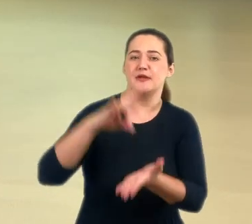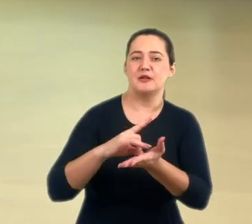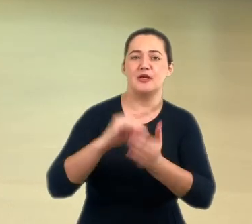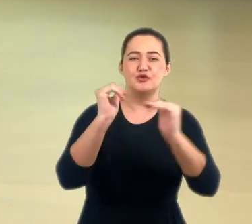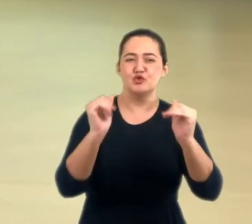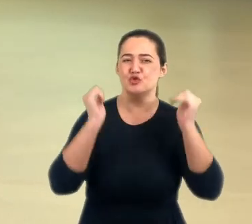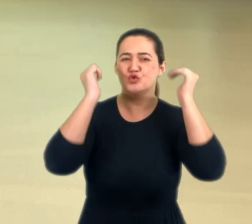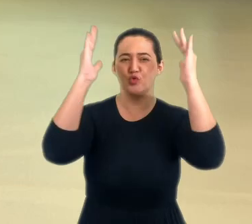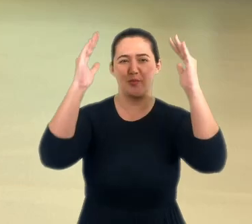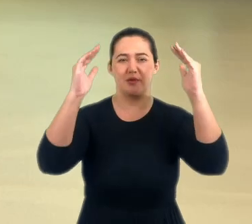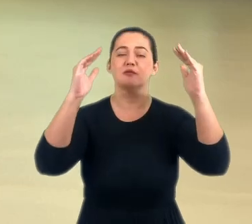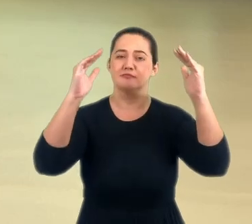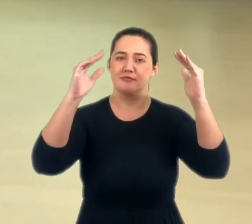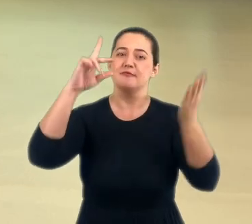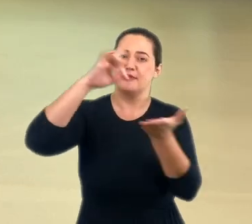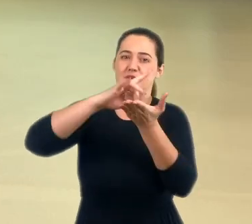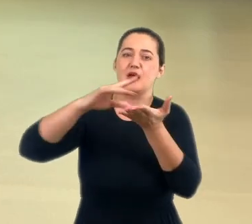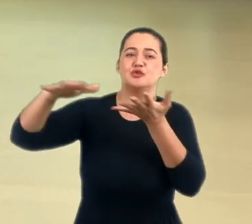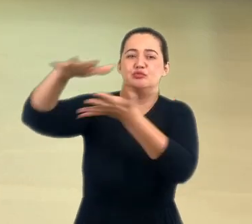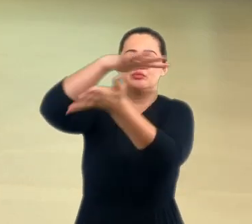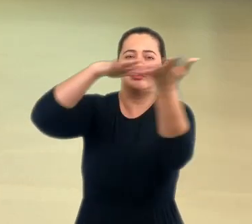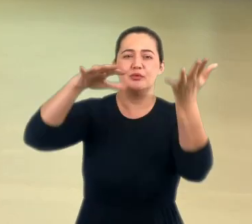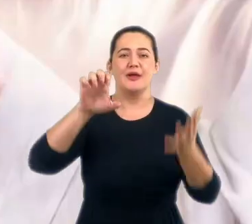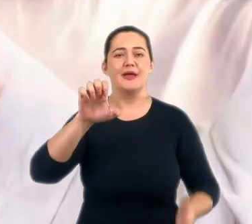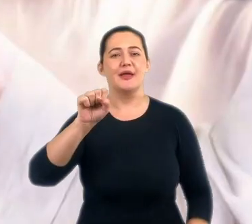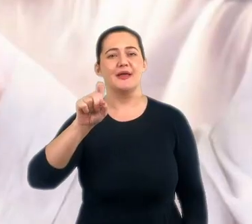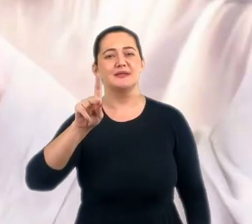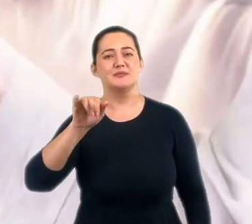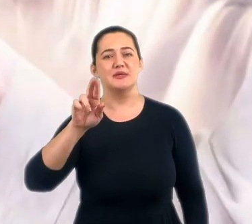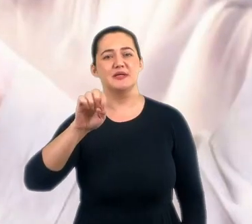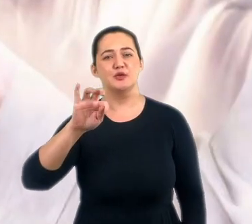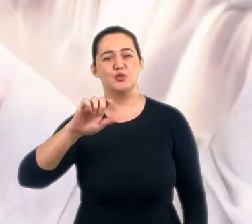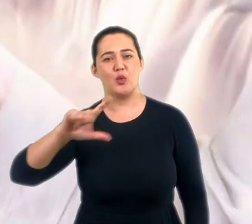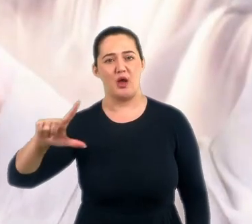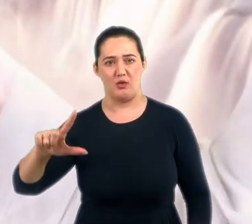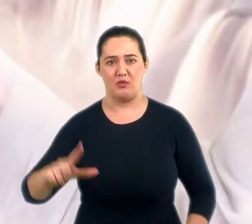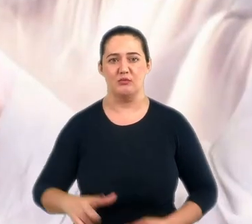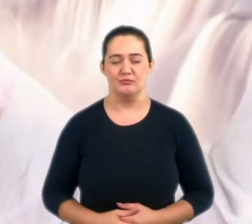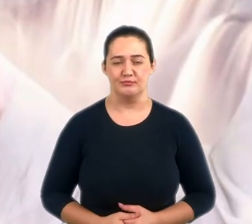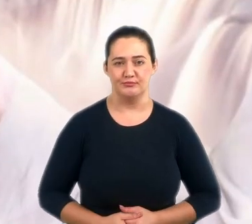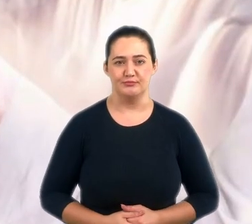verdades supra-históricas, verdades espirituais.